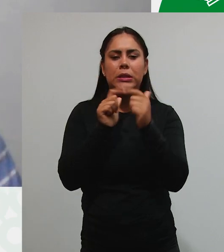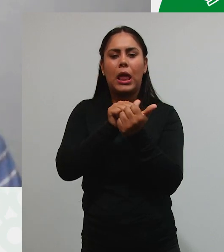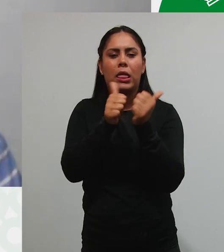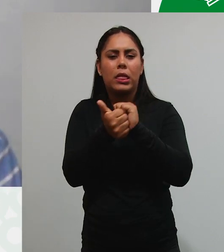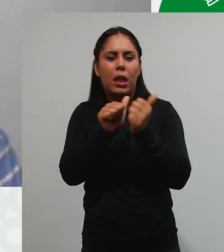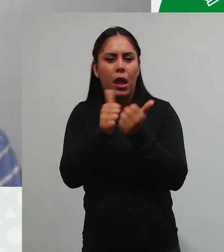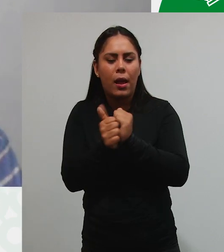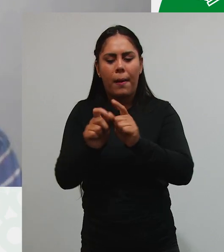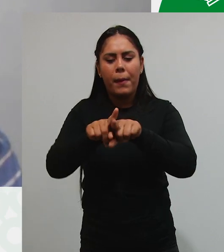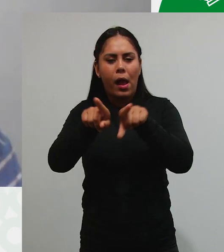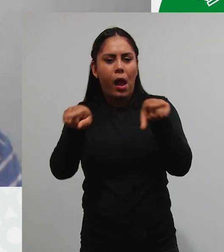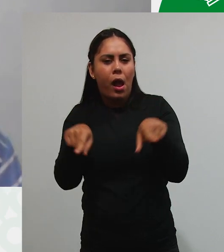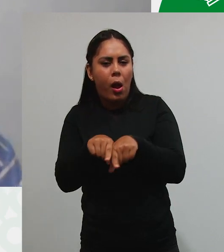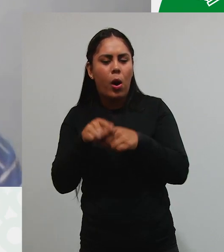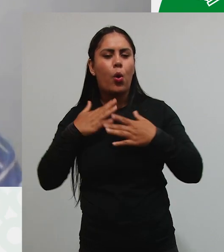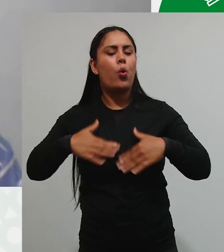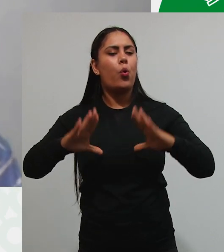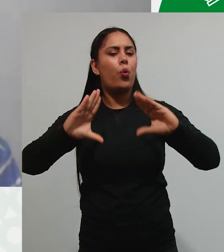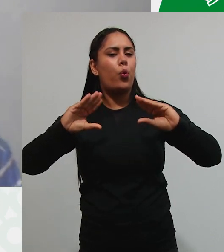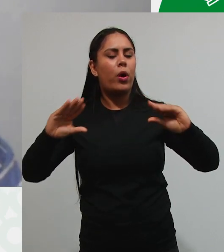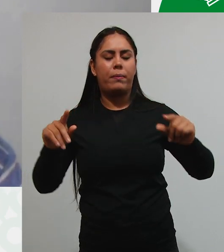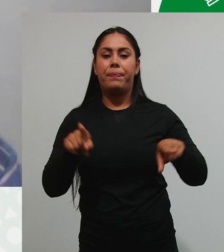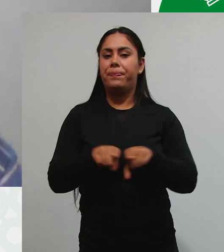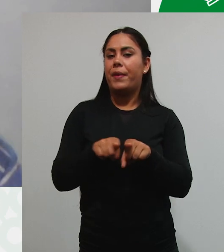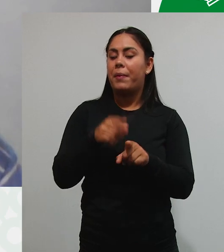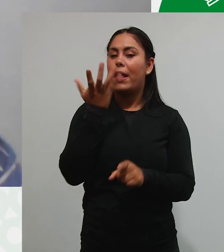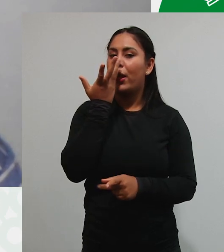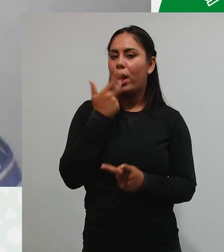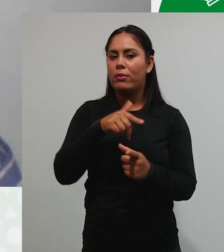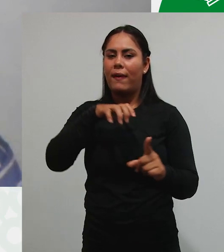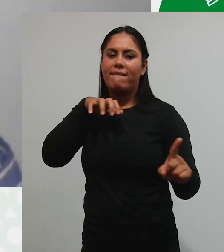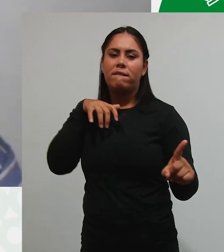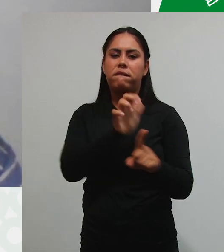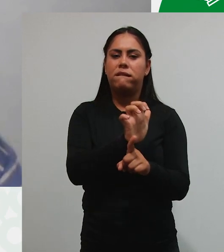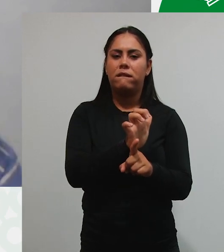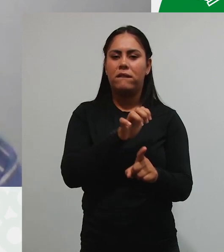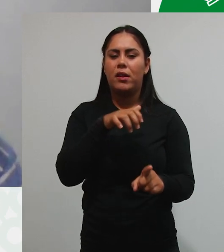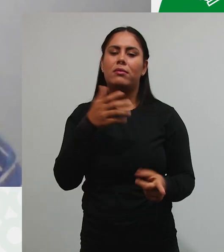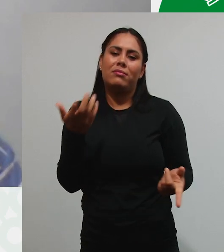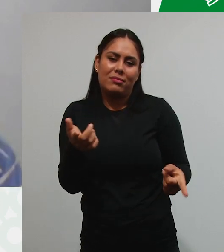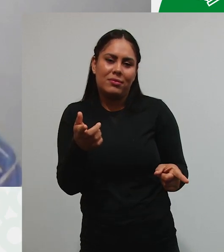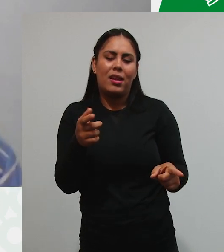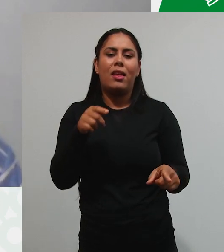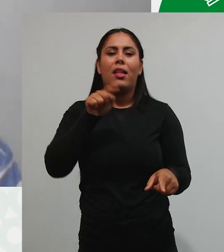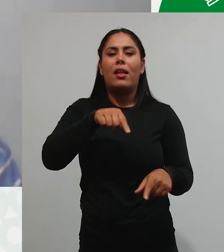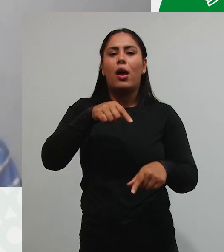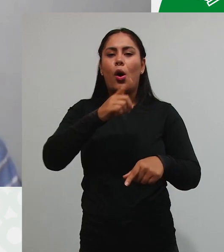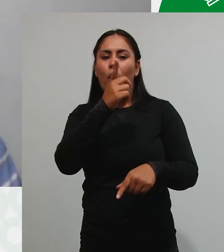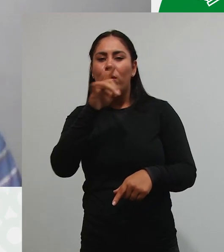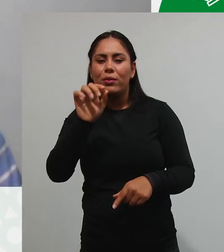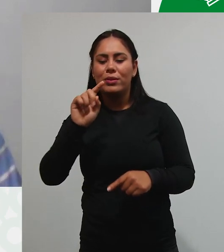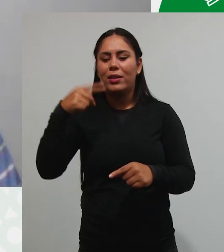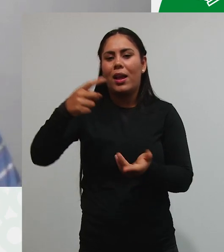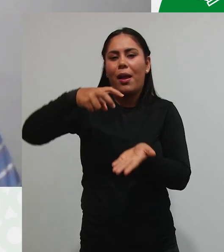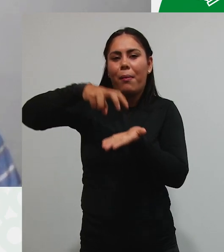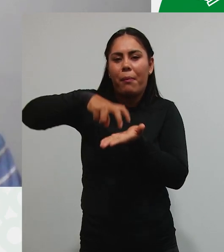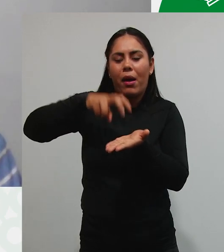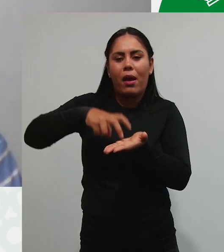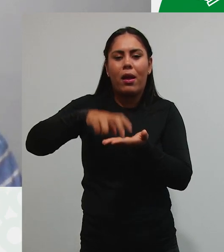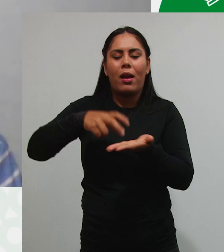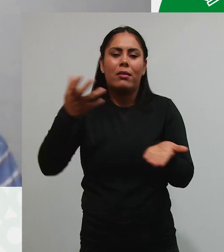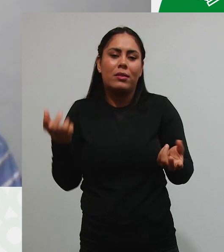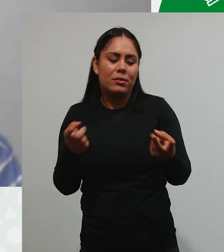sala de aula. Nós temos crianças que são abusadas sexualmente, que no outro dia de manhã elas estão na sala de aula. Nós